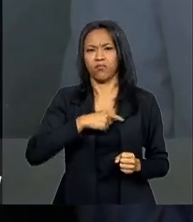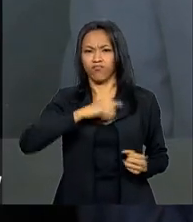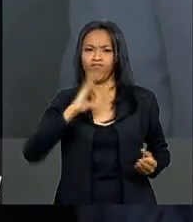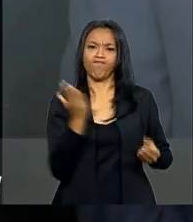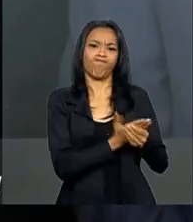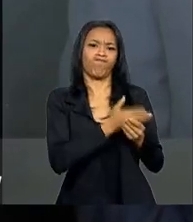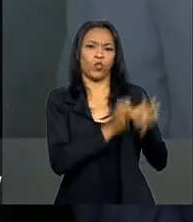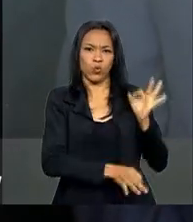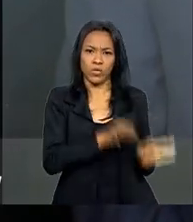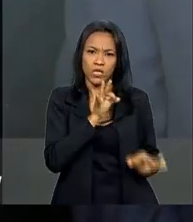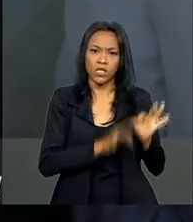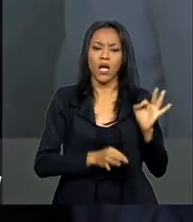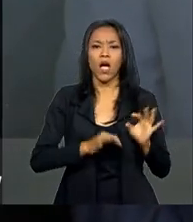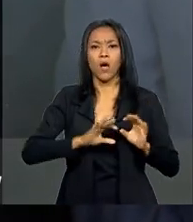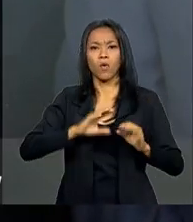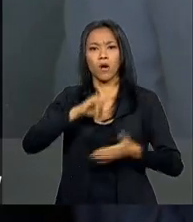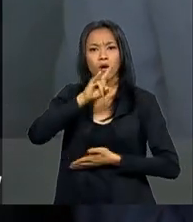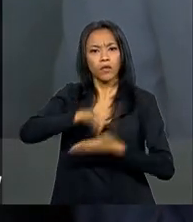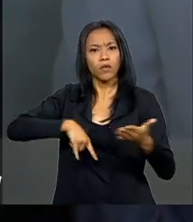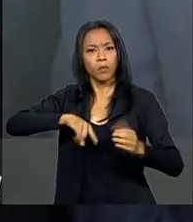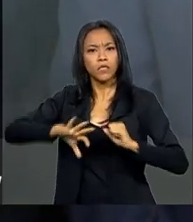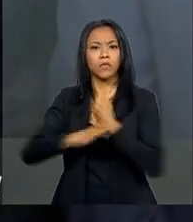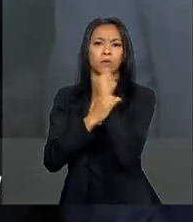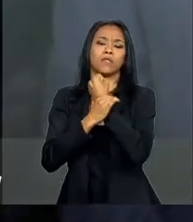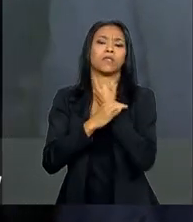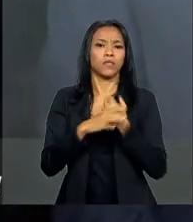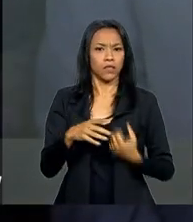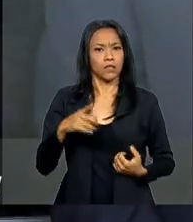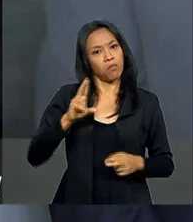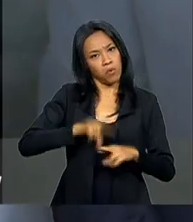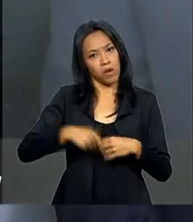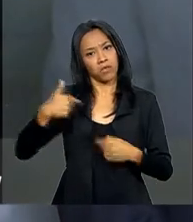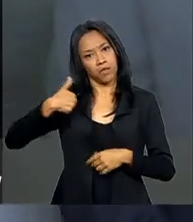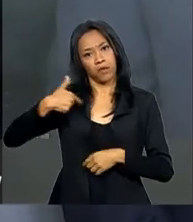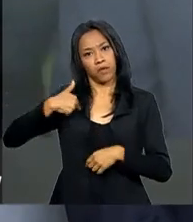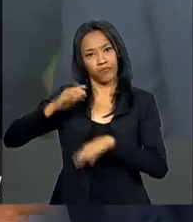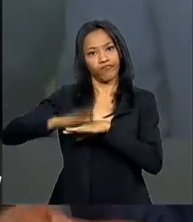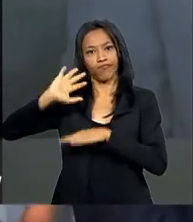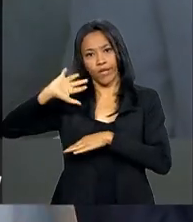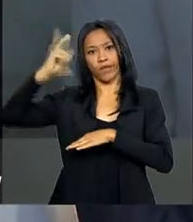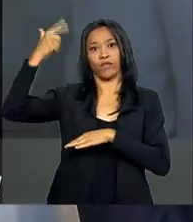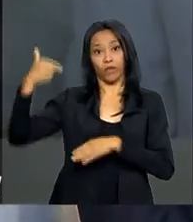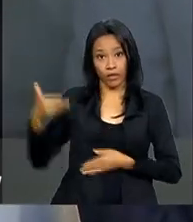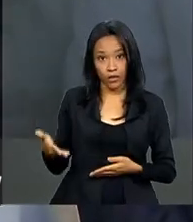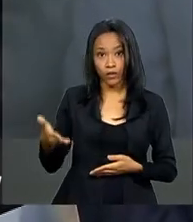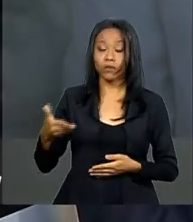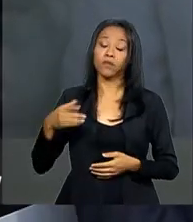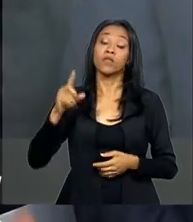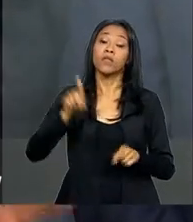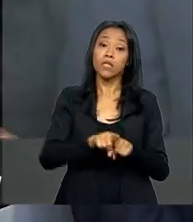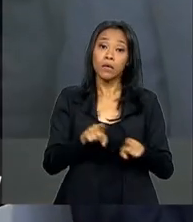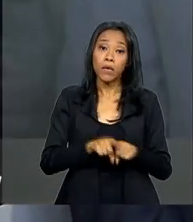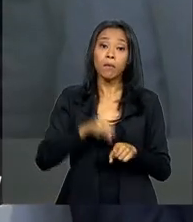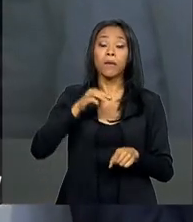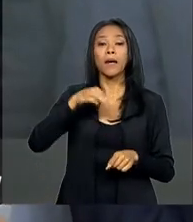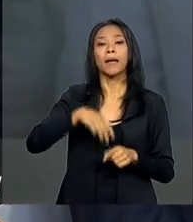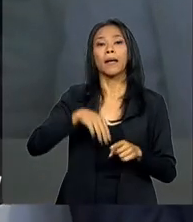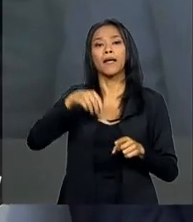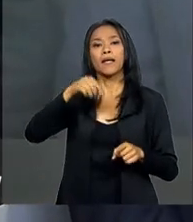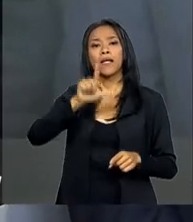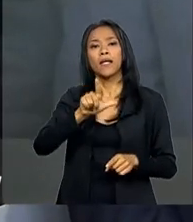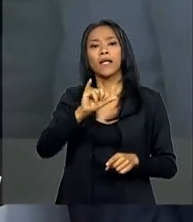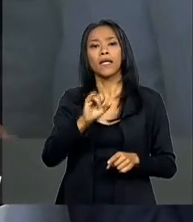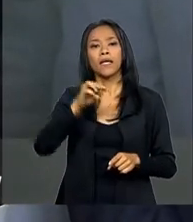é? Mandado de segurança contra esta minha medida provisória e foi dada uma liminar, liminar que